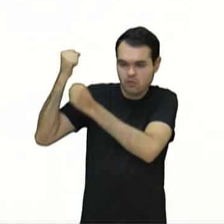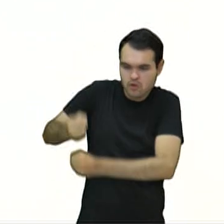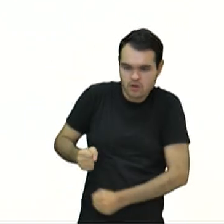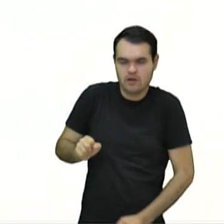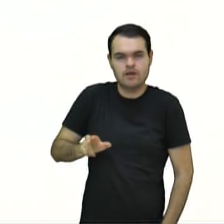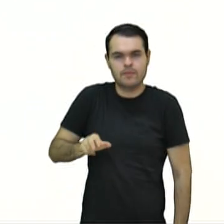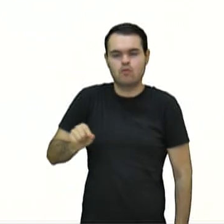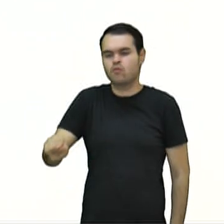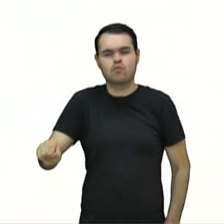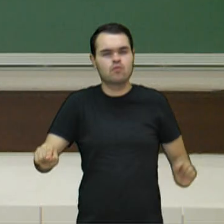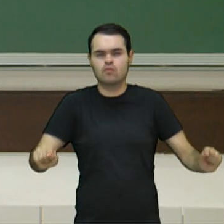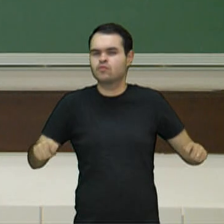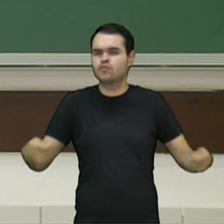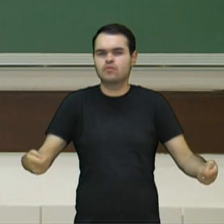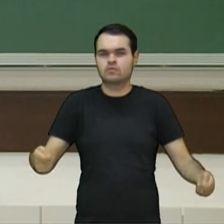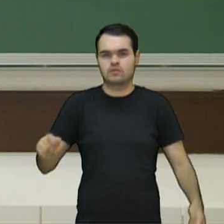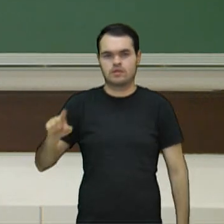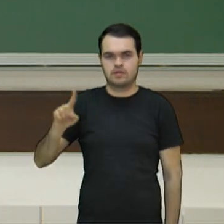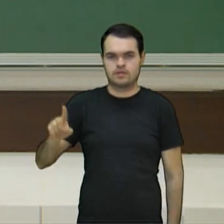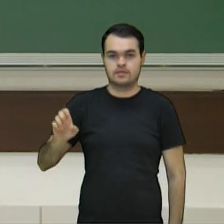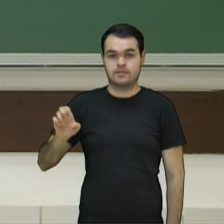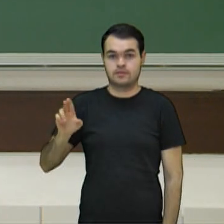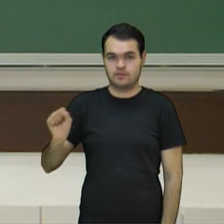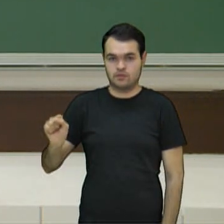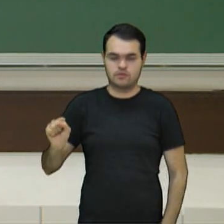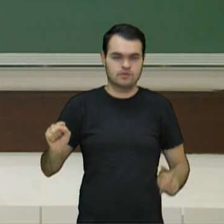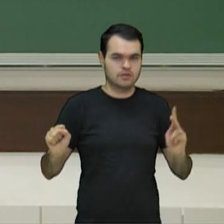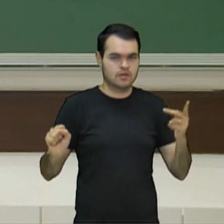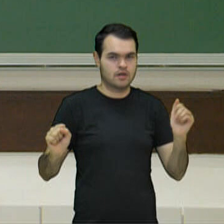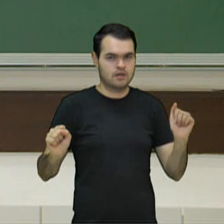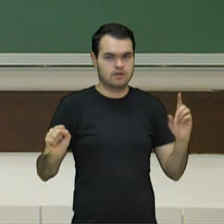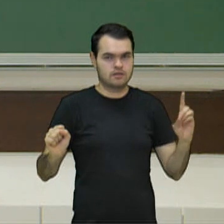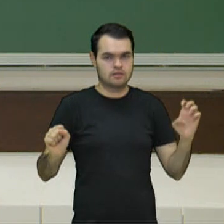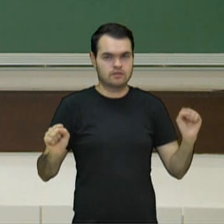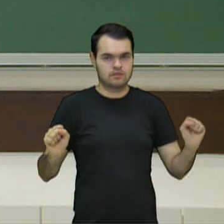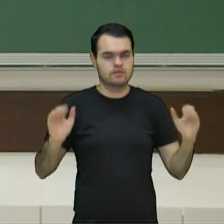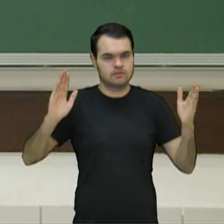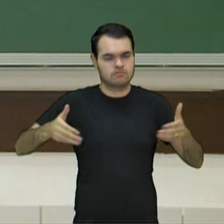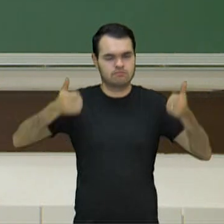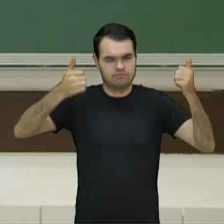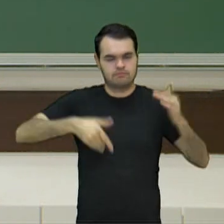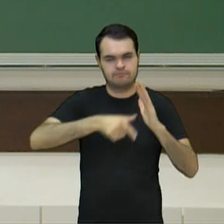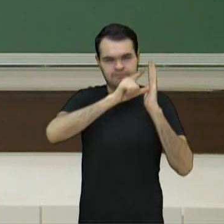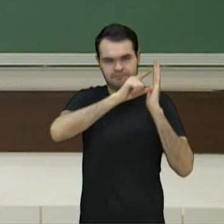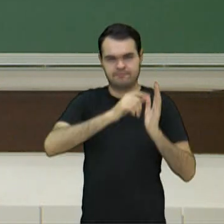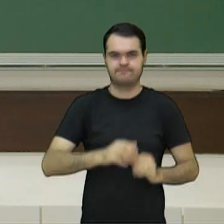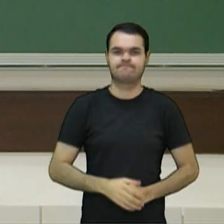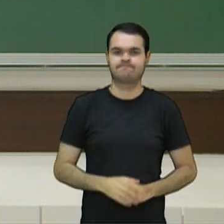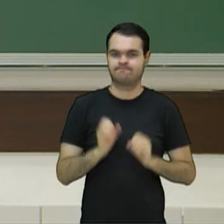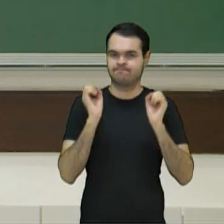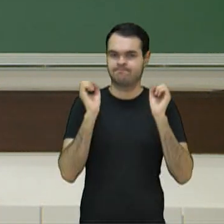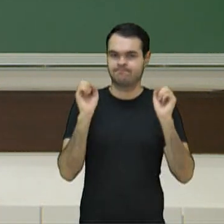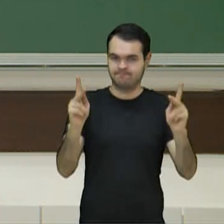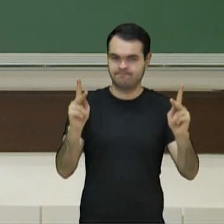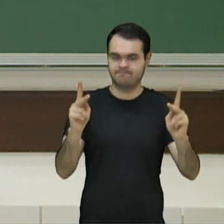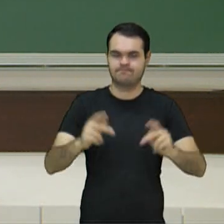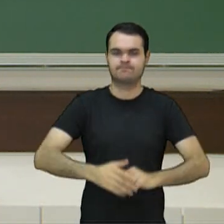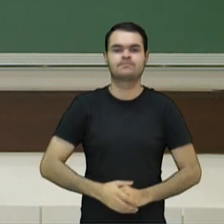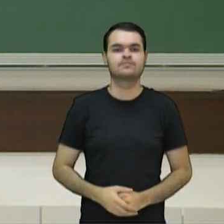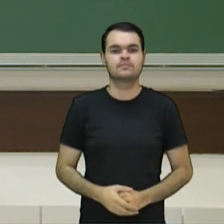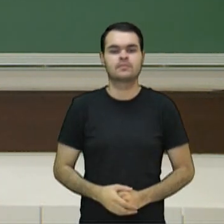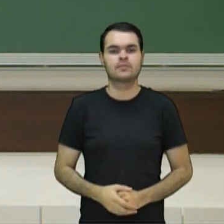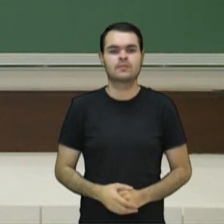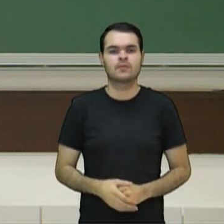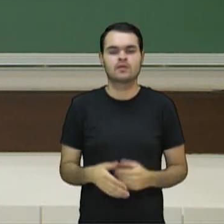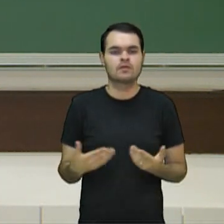irmão de Zeus e Hades, né? Como a gente já viu nos últimos slides que a gente colocou aqui, ok? Gente, o